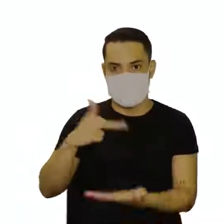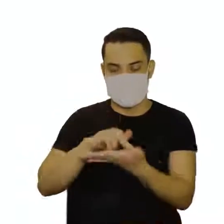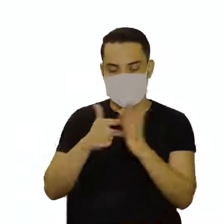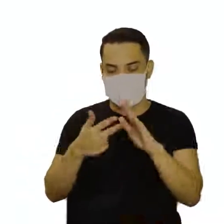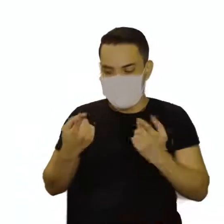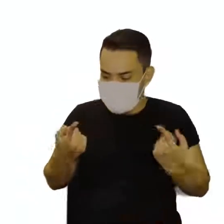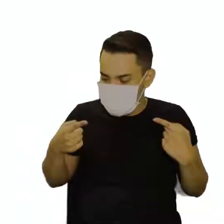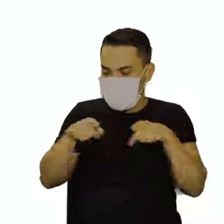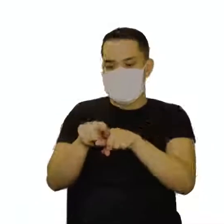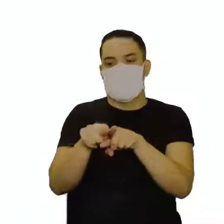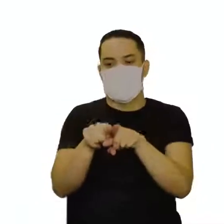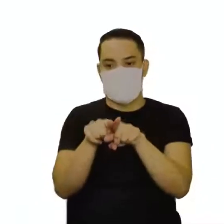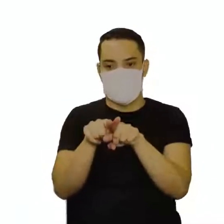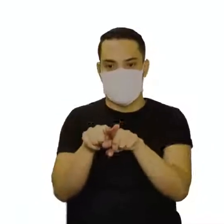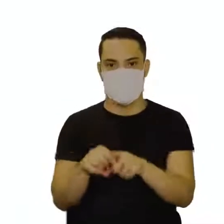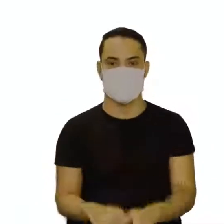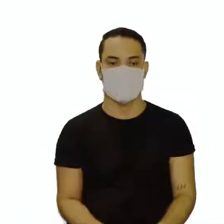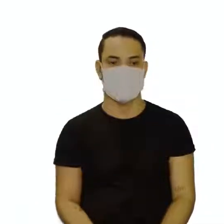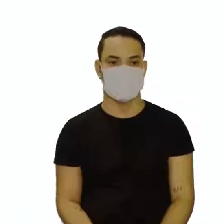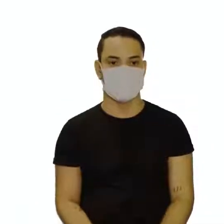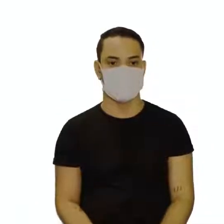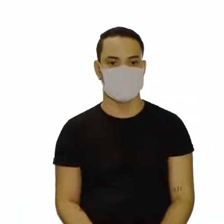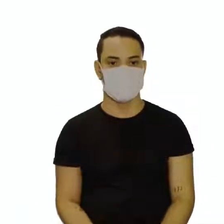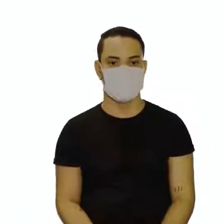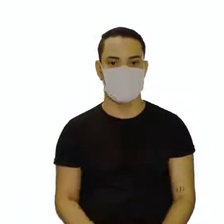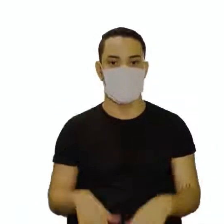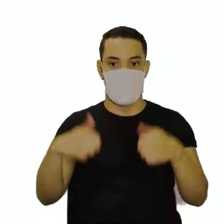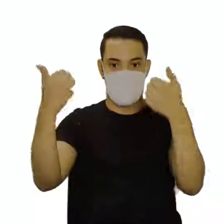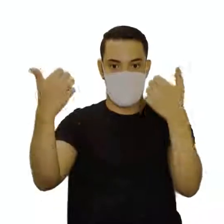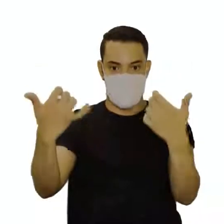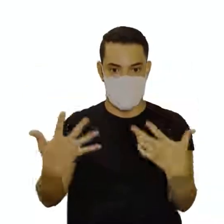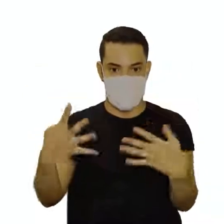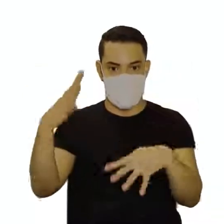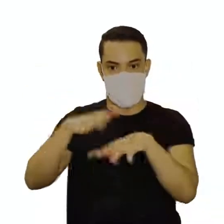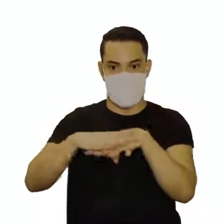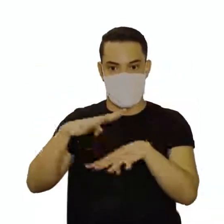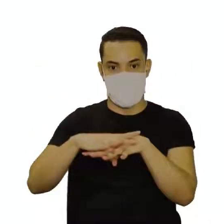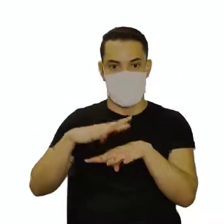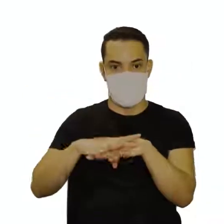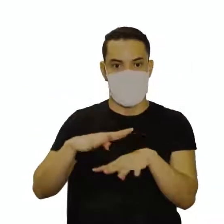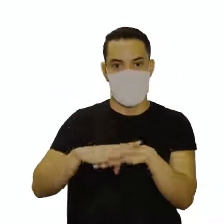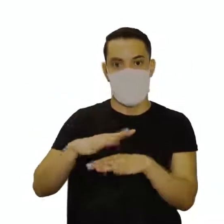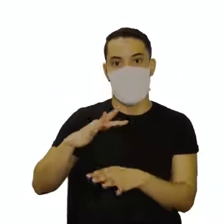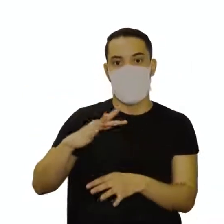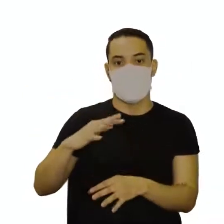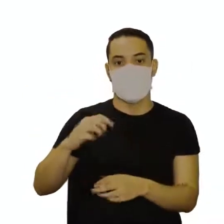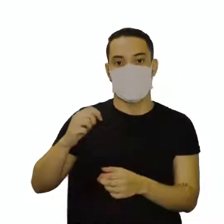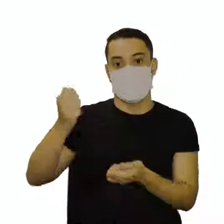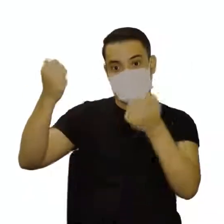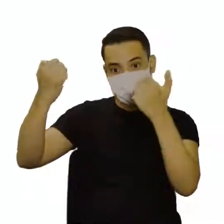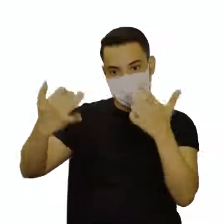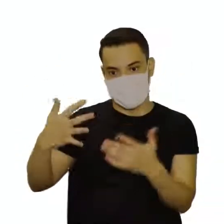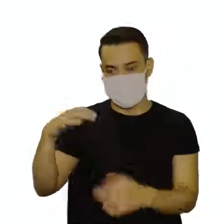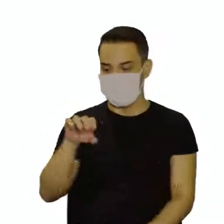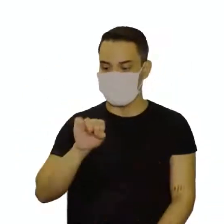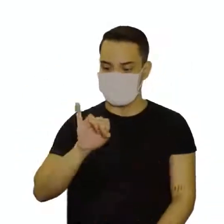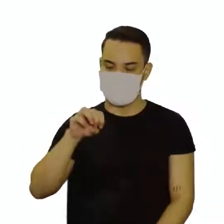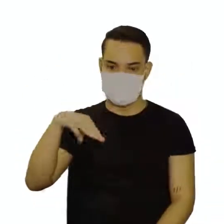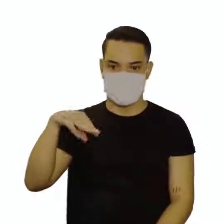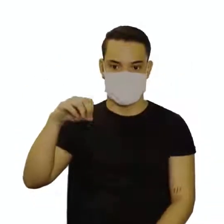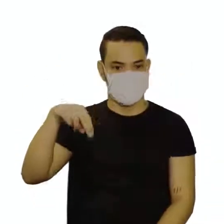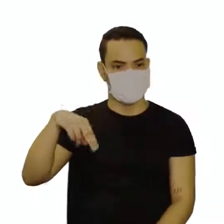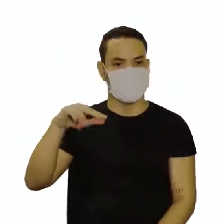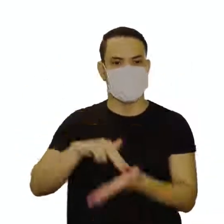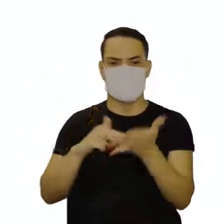acaba aparecendo aí uma constante. A expressão matemática descrita por Simon vale para todos